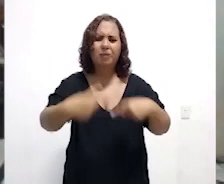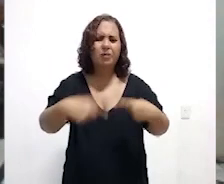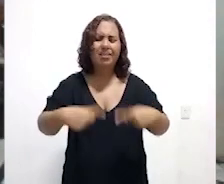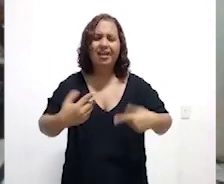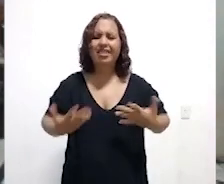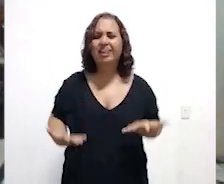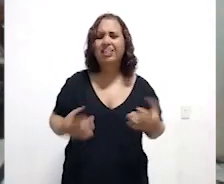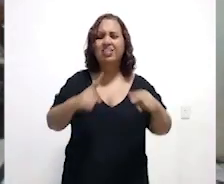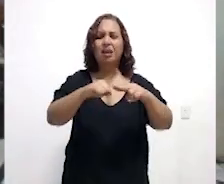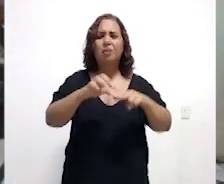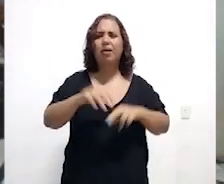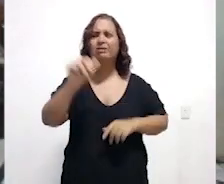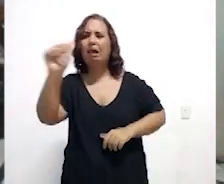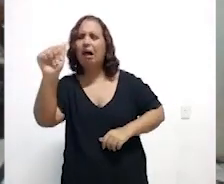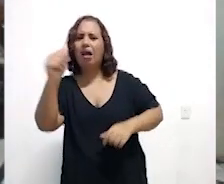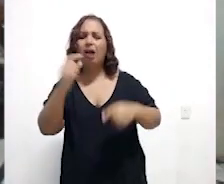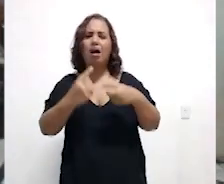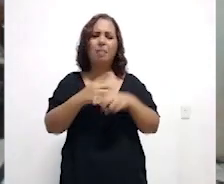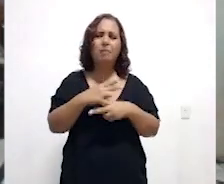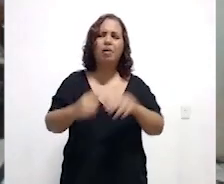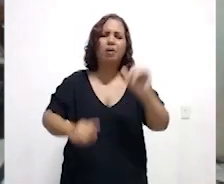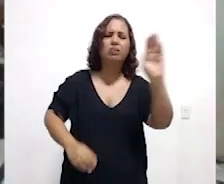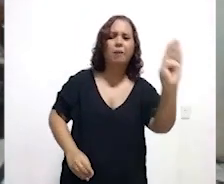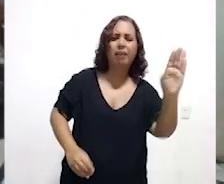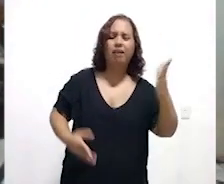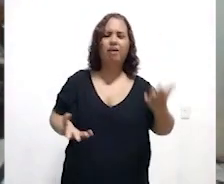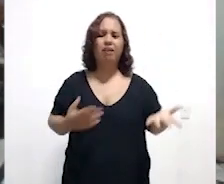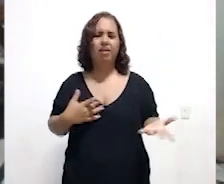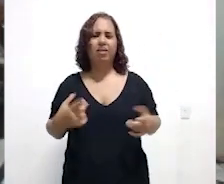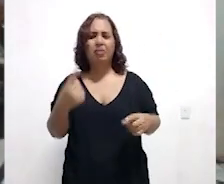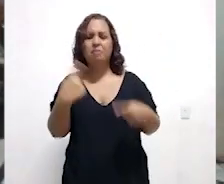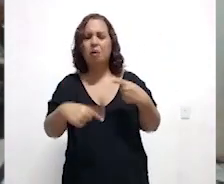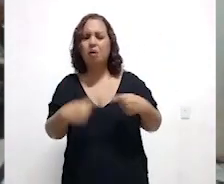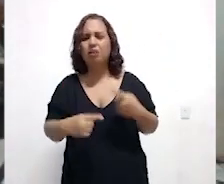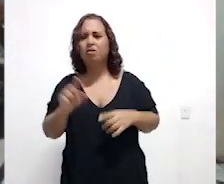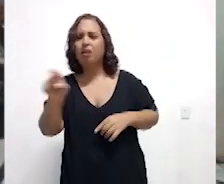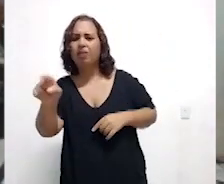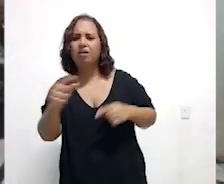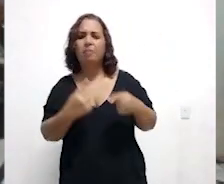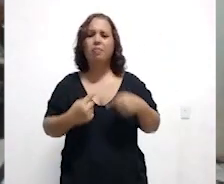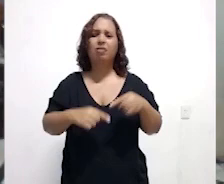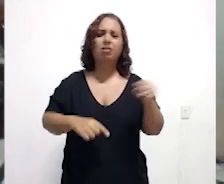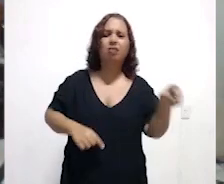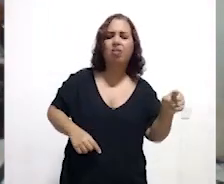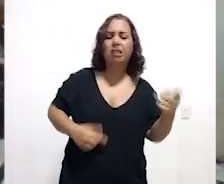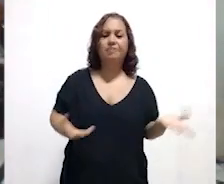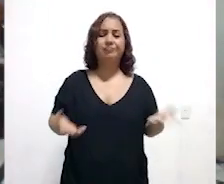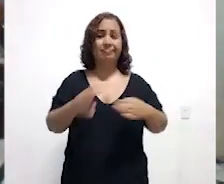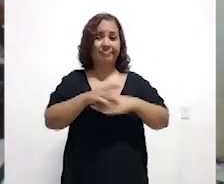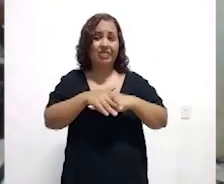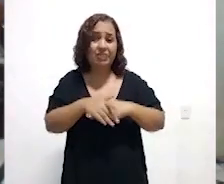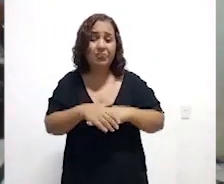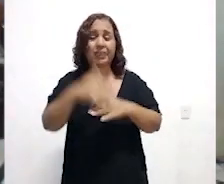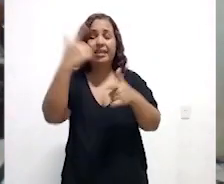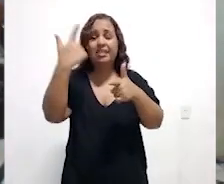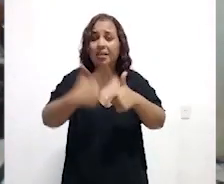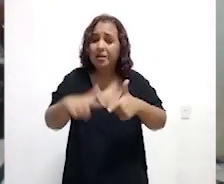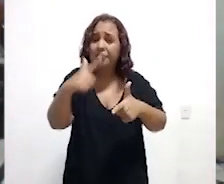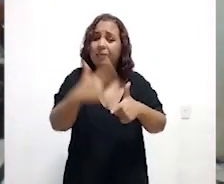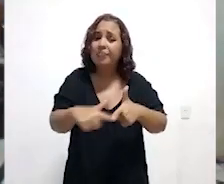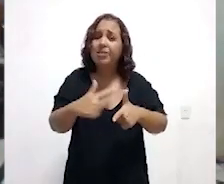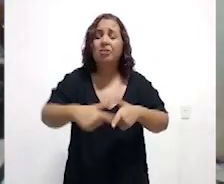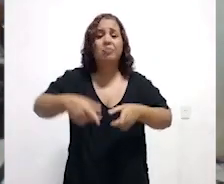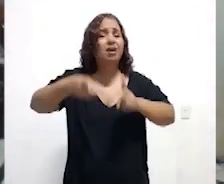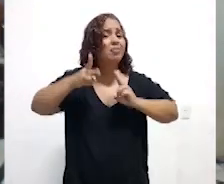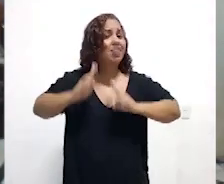A e B, por causa de direita e esquerda. E a doença, a enfermidade, o problema